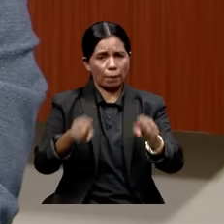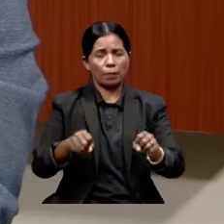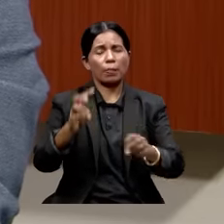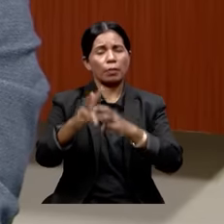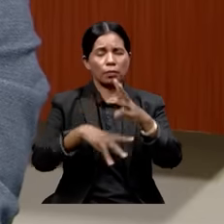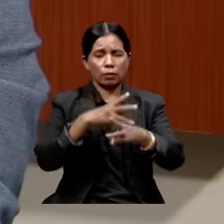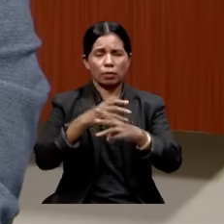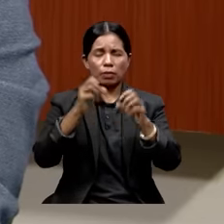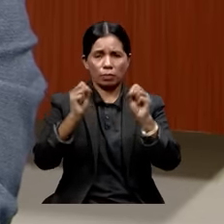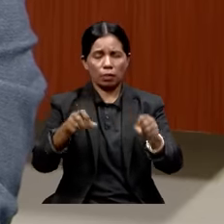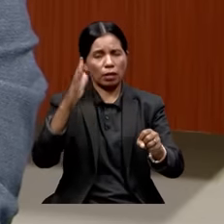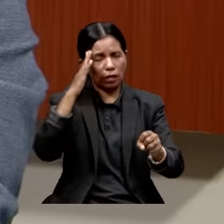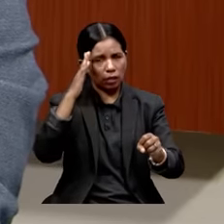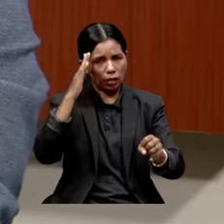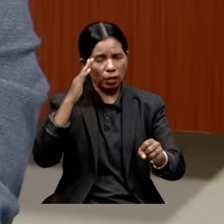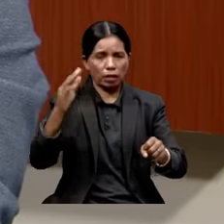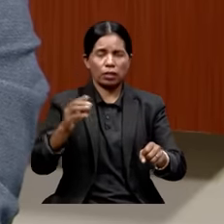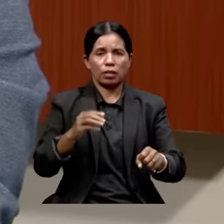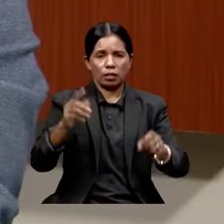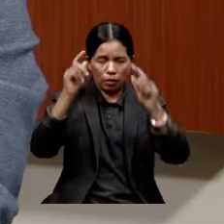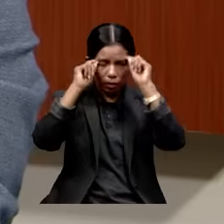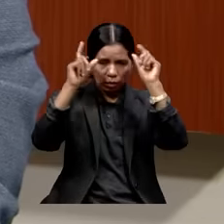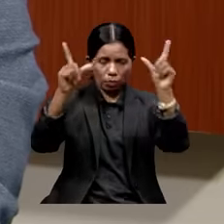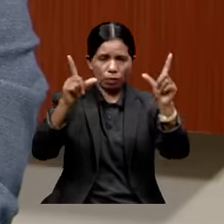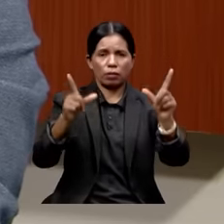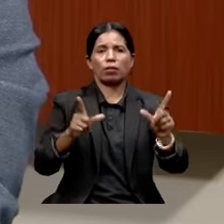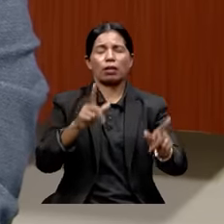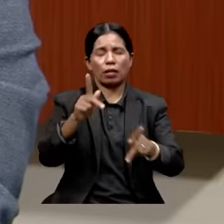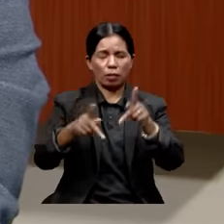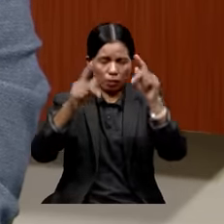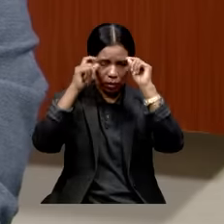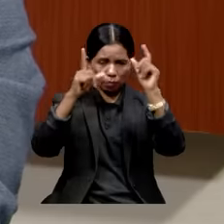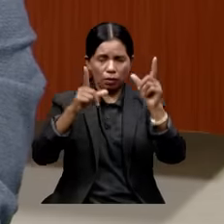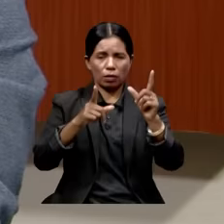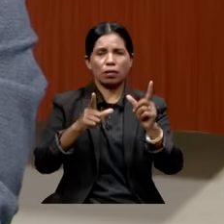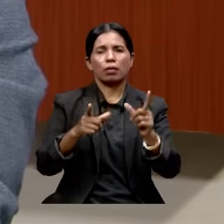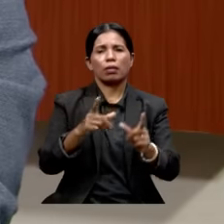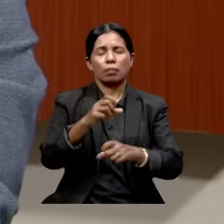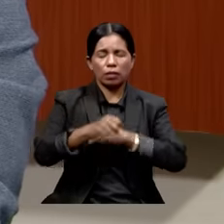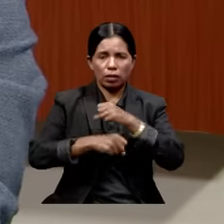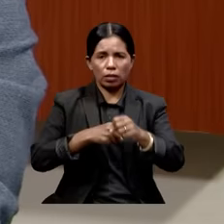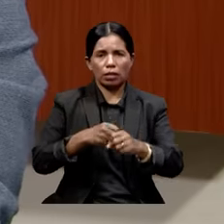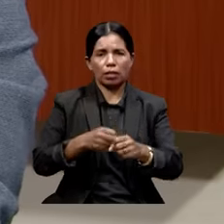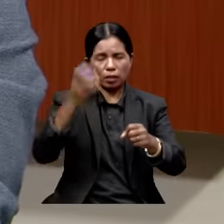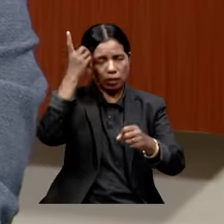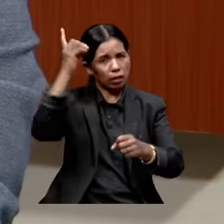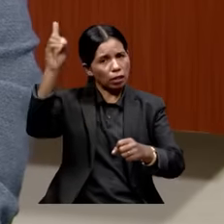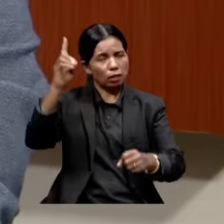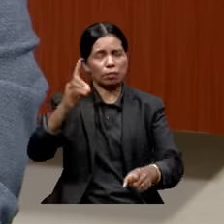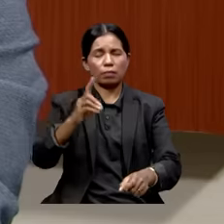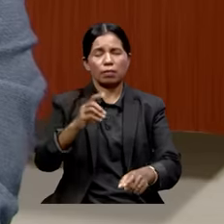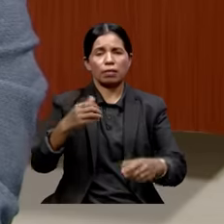conhece sofrimento, hakarak, mehi, nebe maka Timor-Leste sire iha,